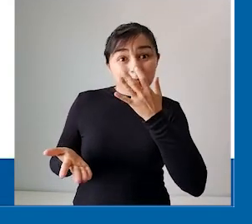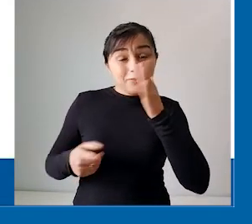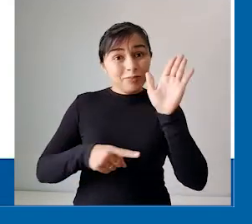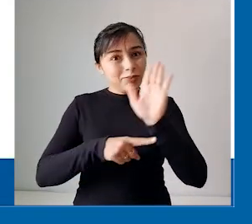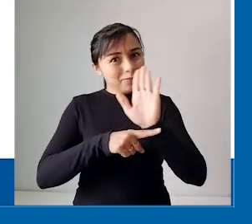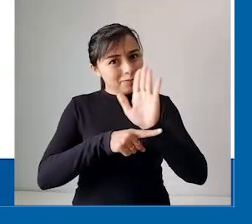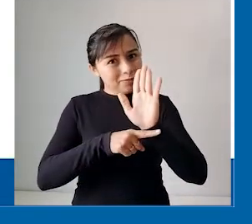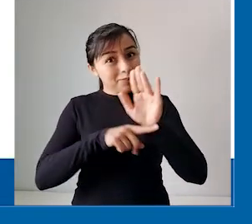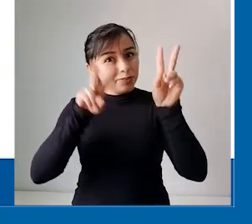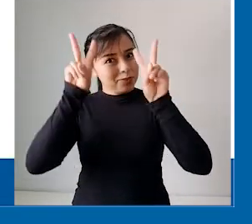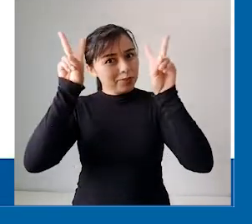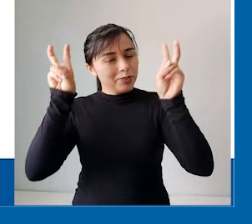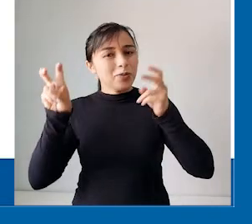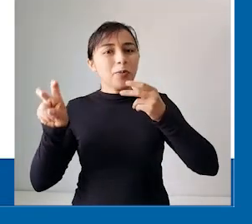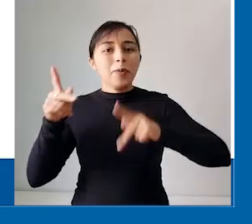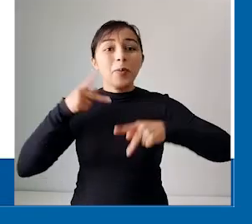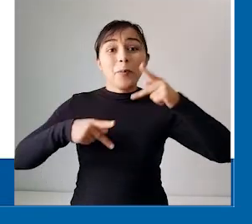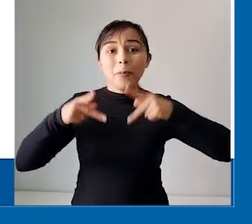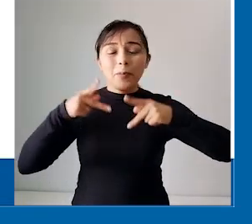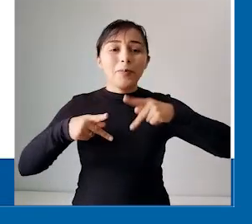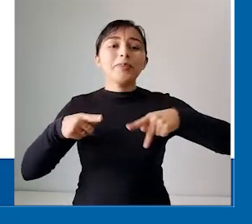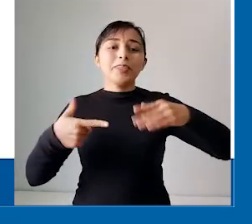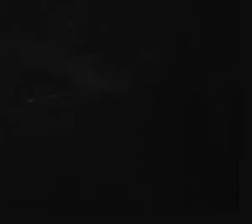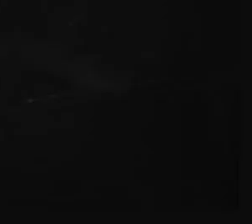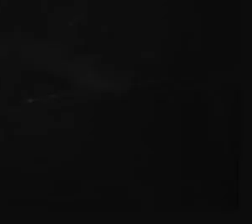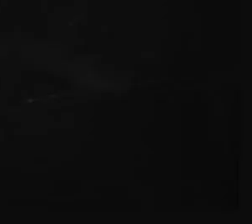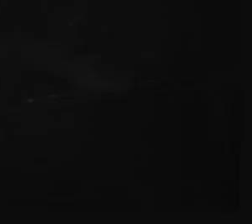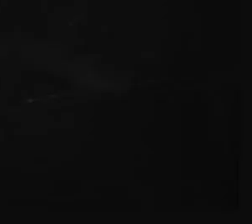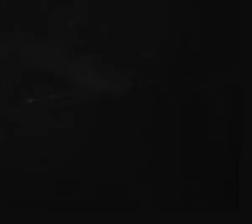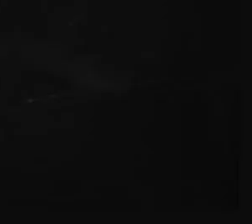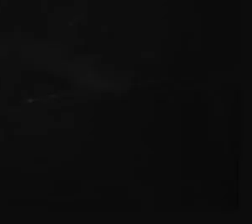aqui sobre Pitágoras e o seu Teorema.